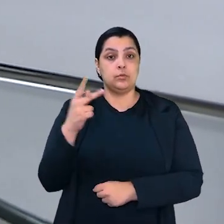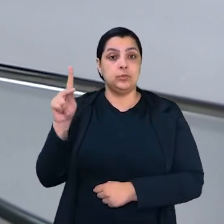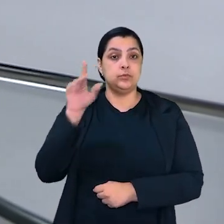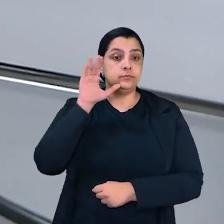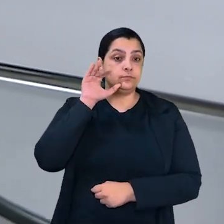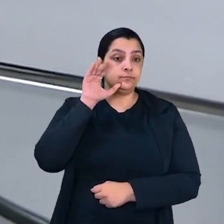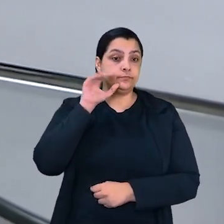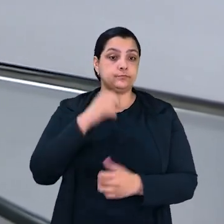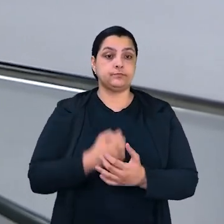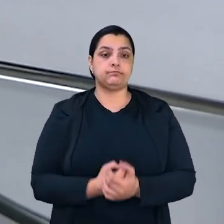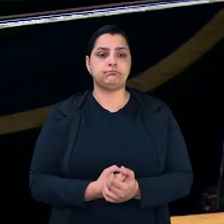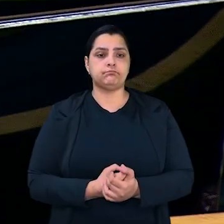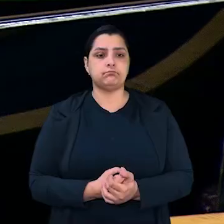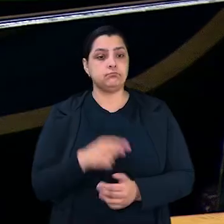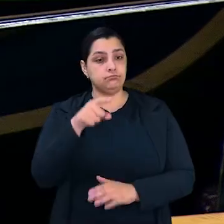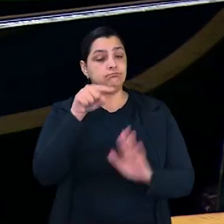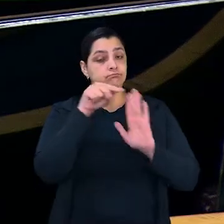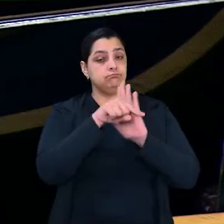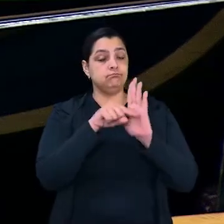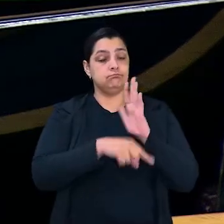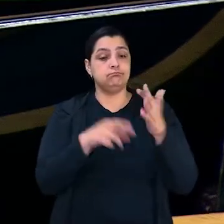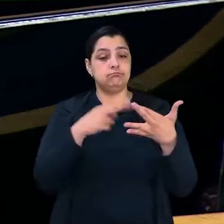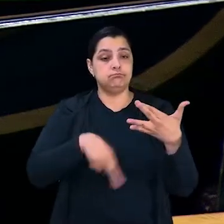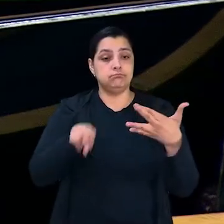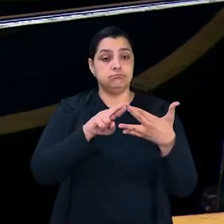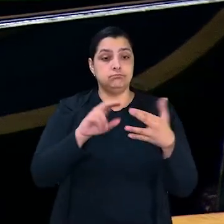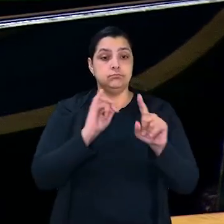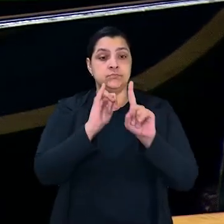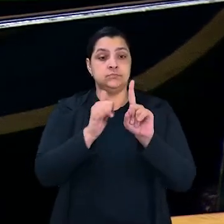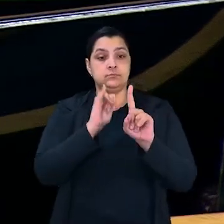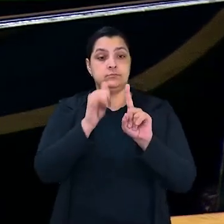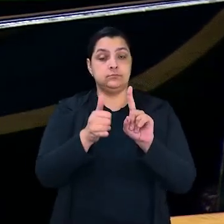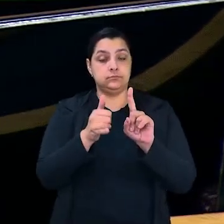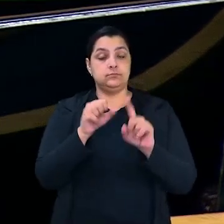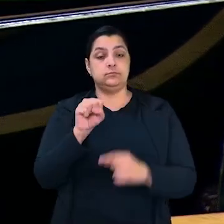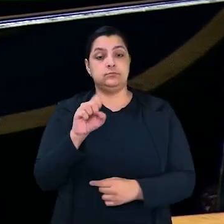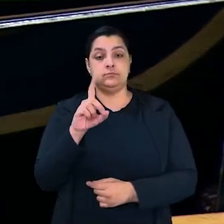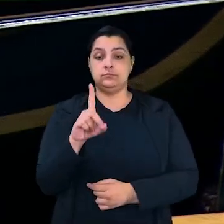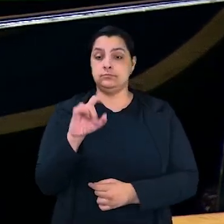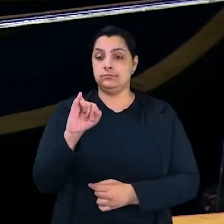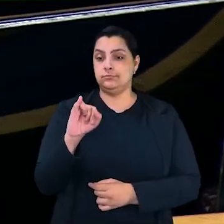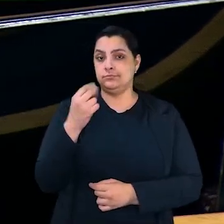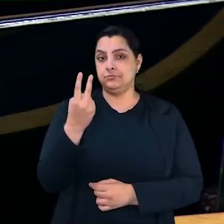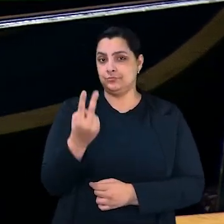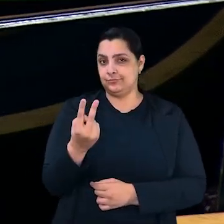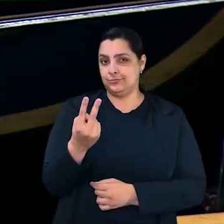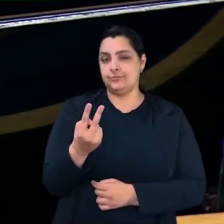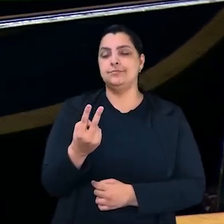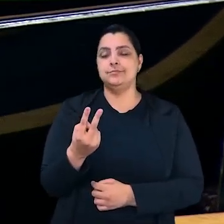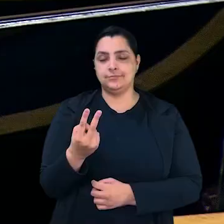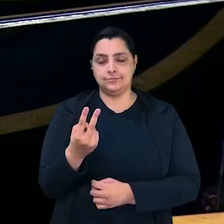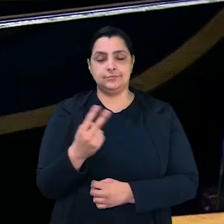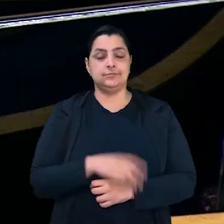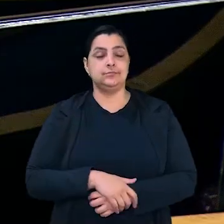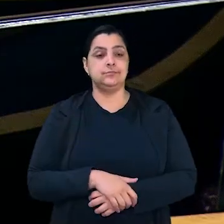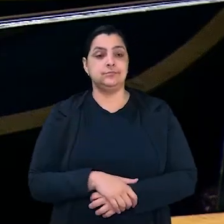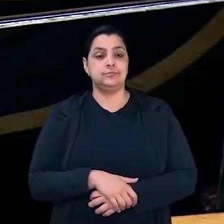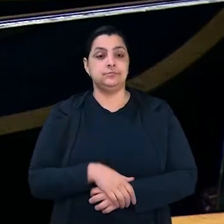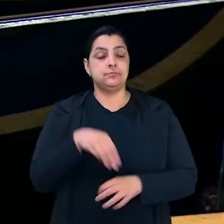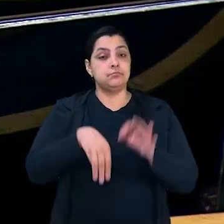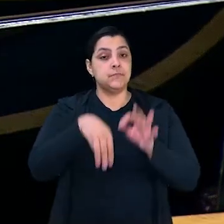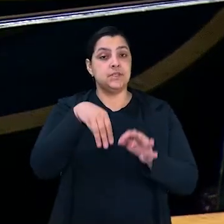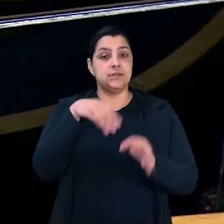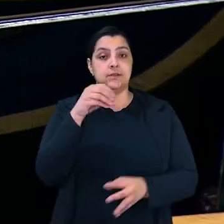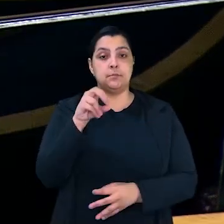em nome do trabalhador. Ao analisar o recurso do empregado, a relatora na seção 2 de dissídios individuais